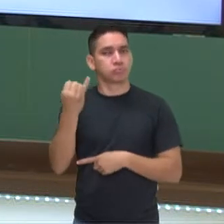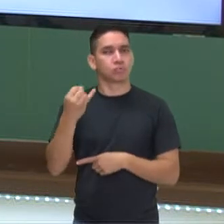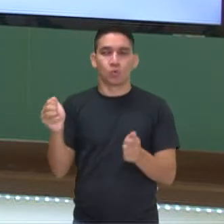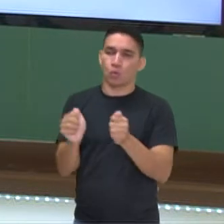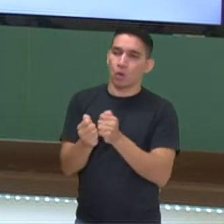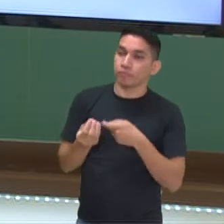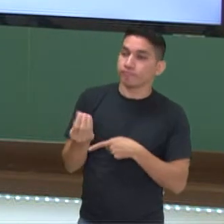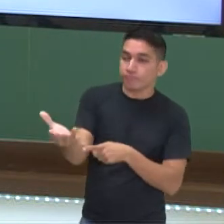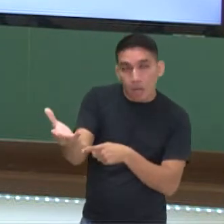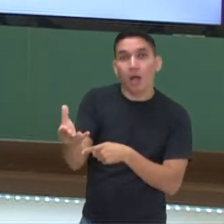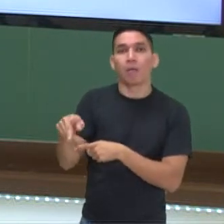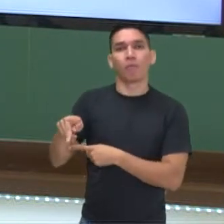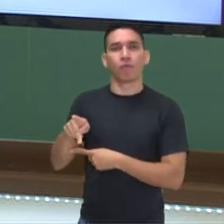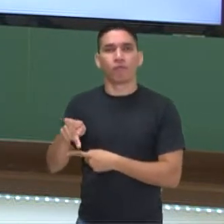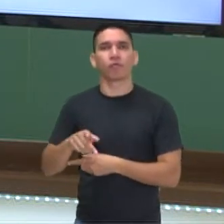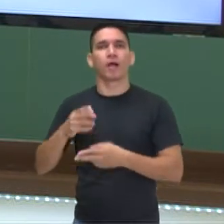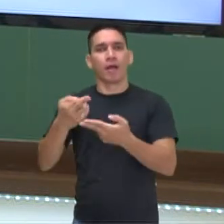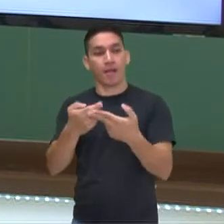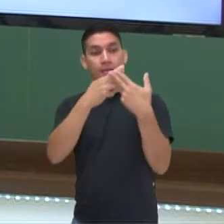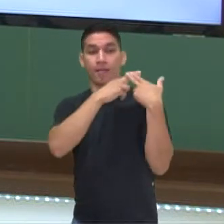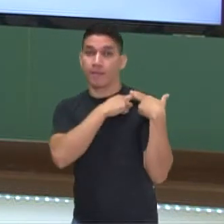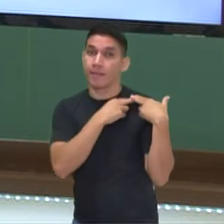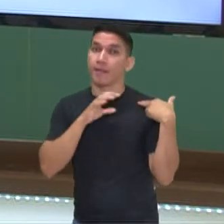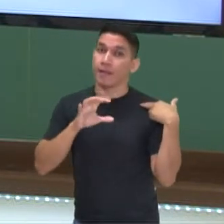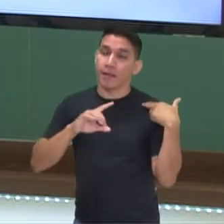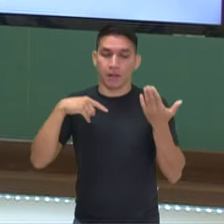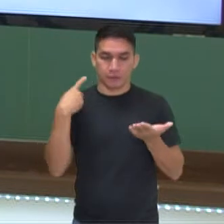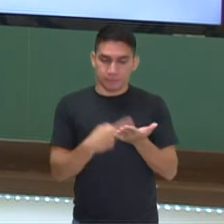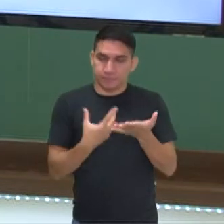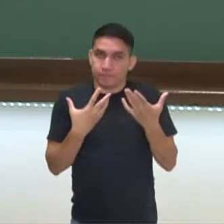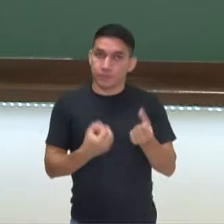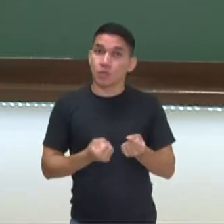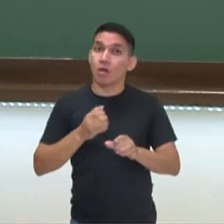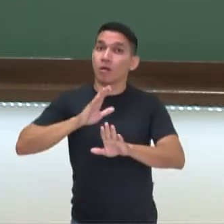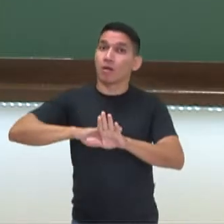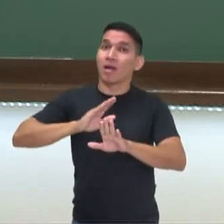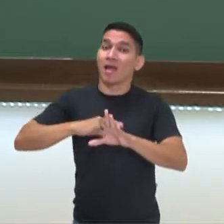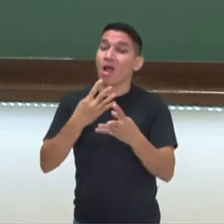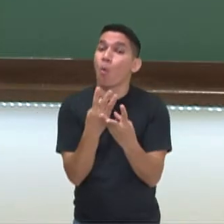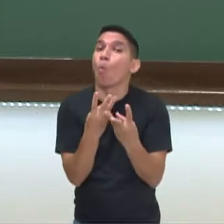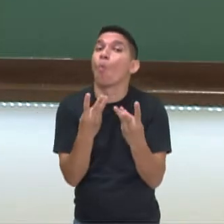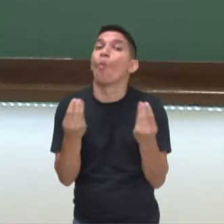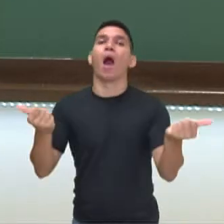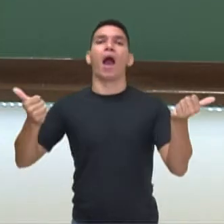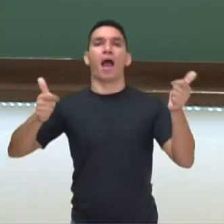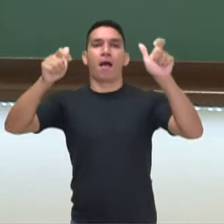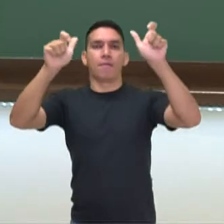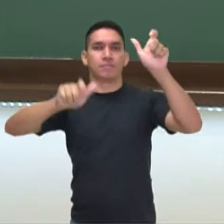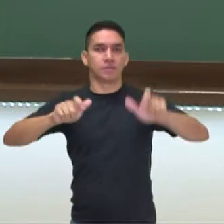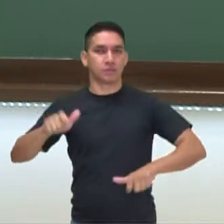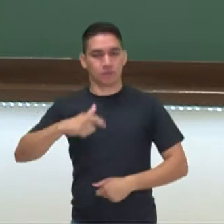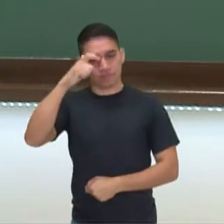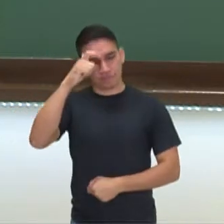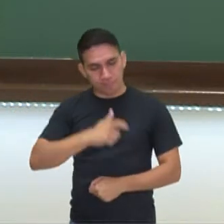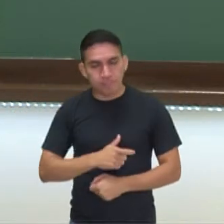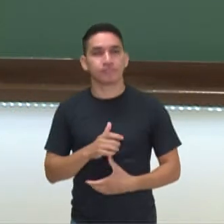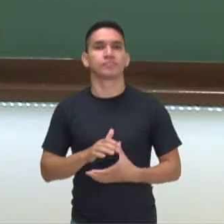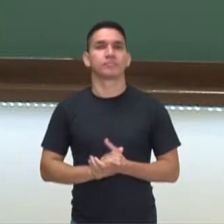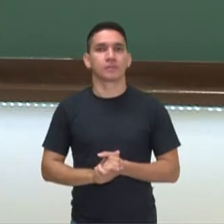né? Ser responsáveis com nossos compromissos é uma qualidade, gente, né? Uma qualidade que as